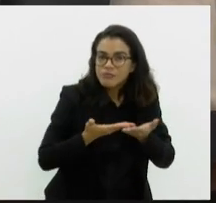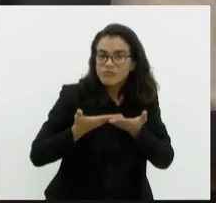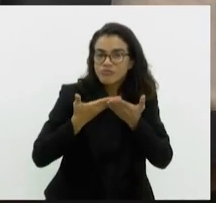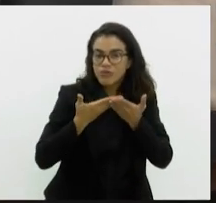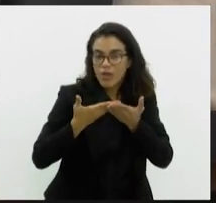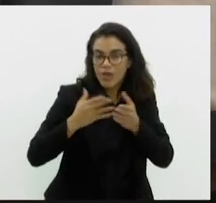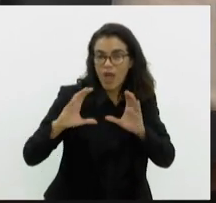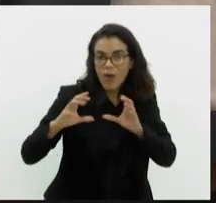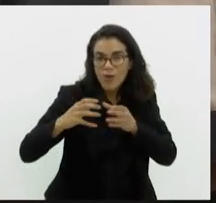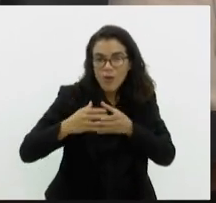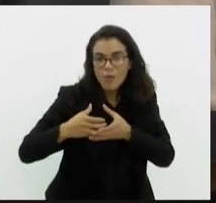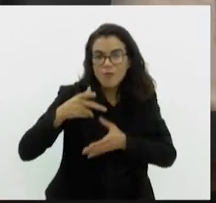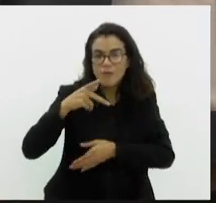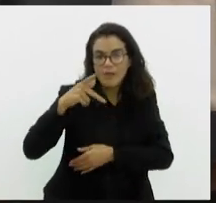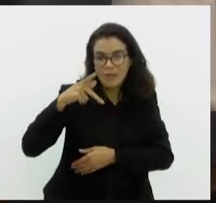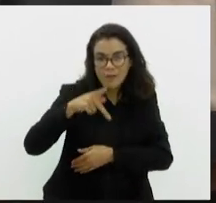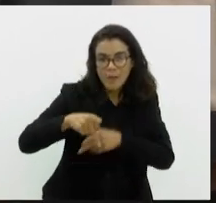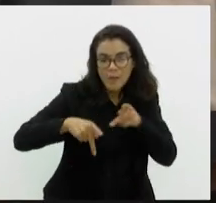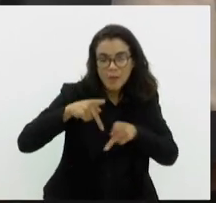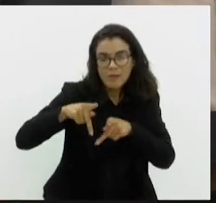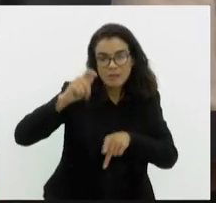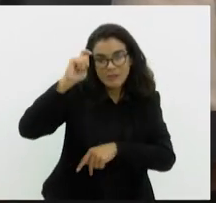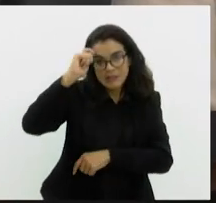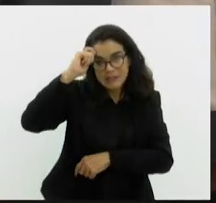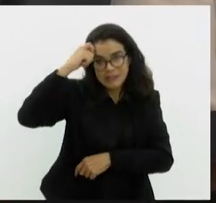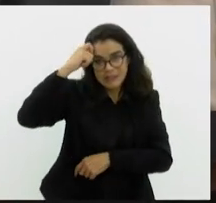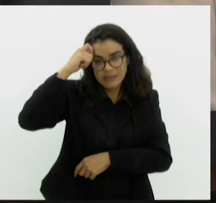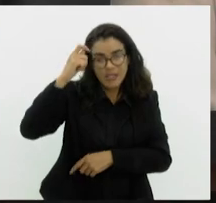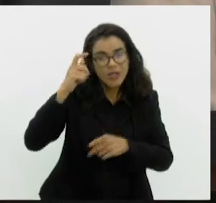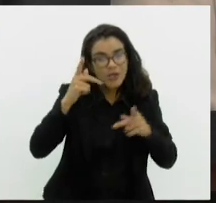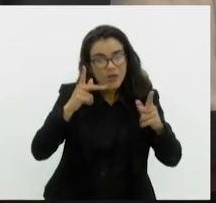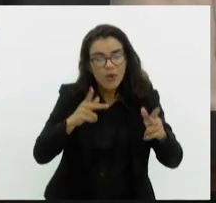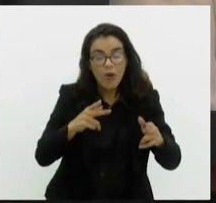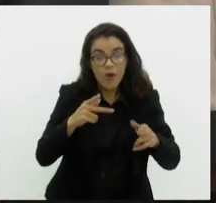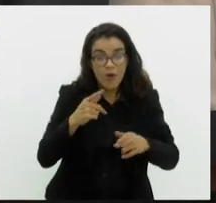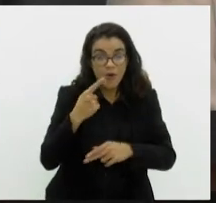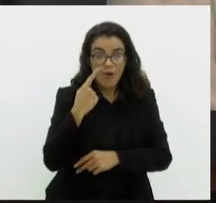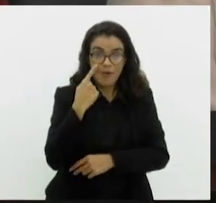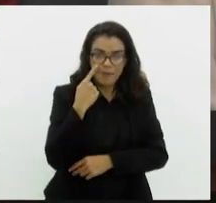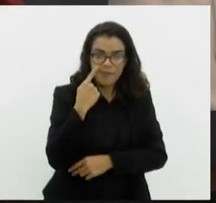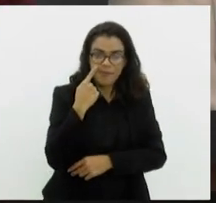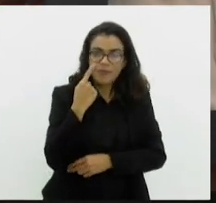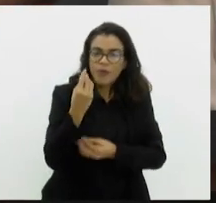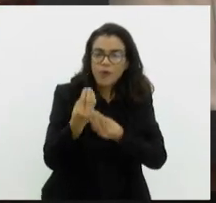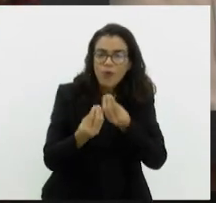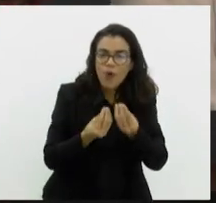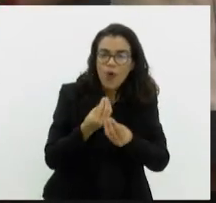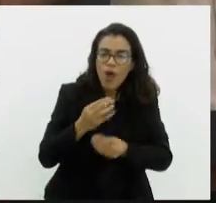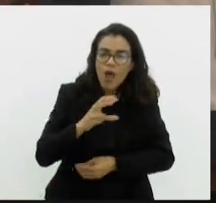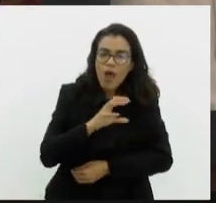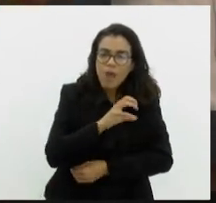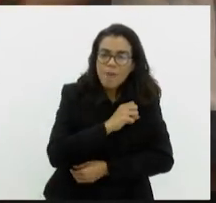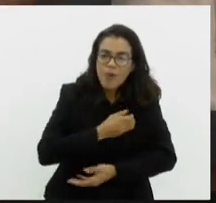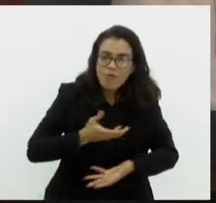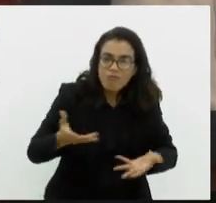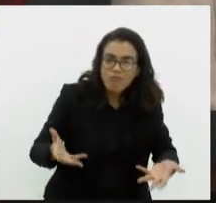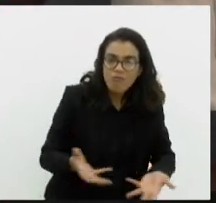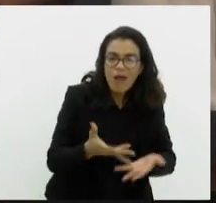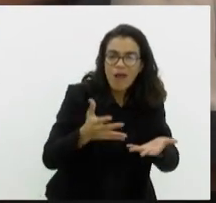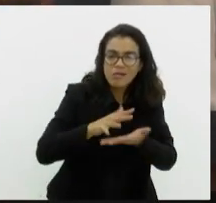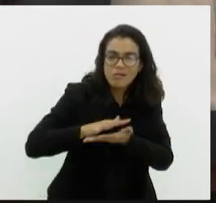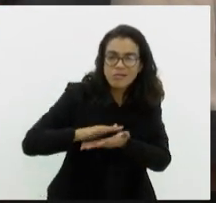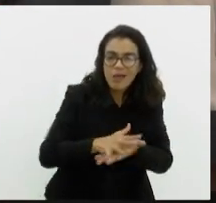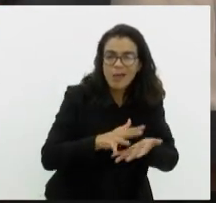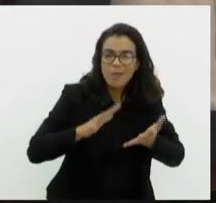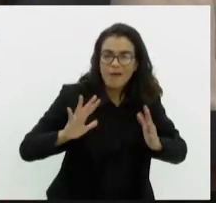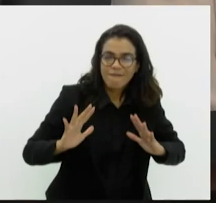nossa comunidade precisa que nossas crianças pretas sejam. E, veja só, com amor, com afeto, com samba, com música, com